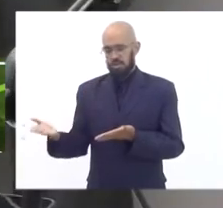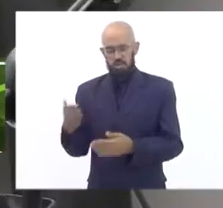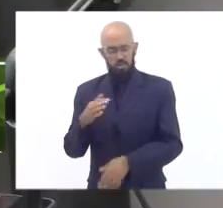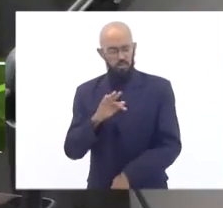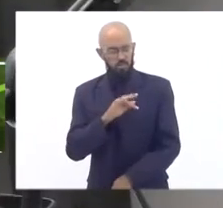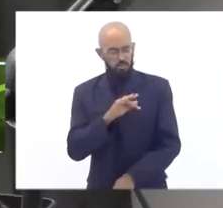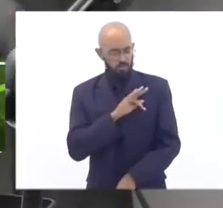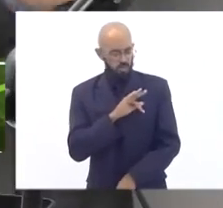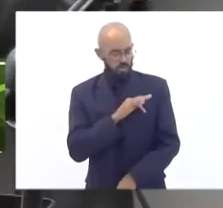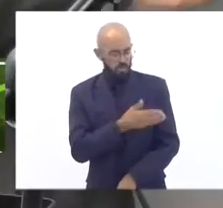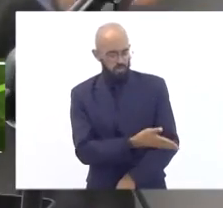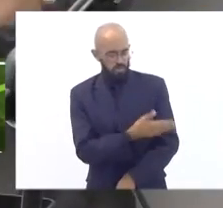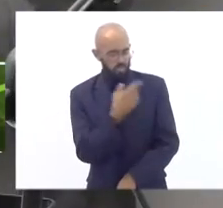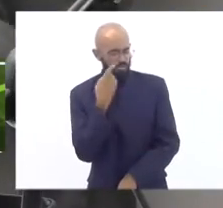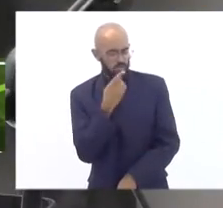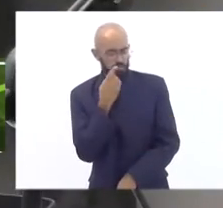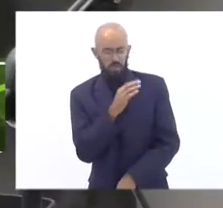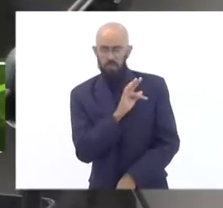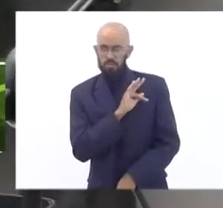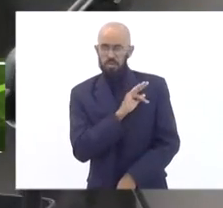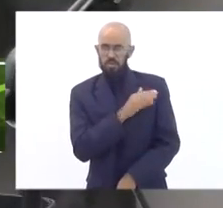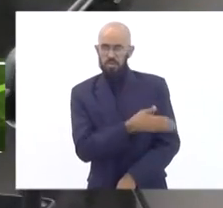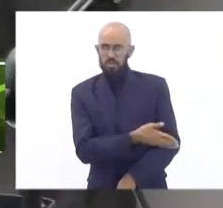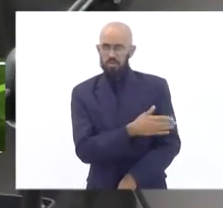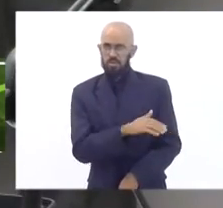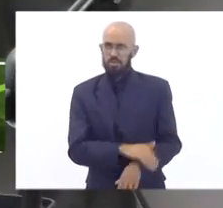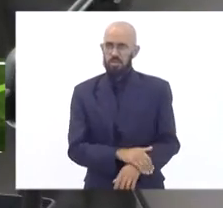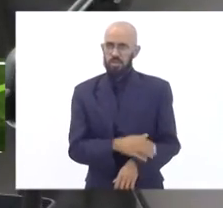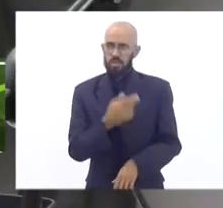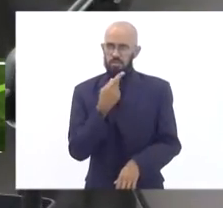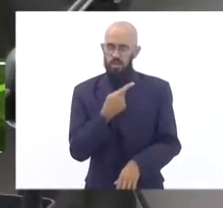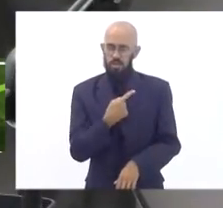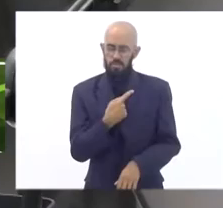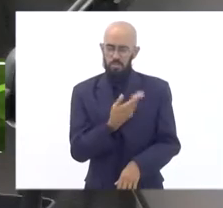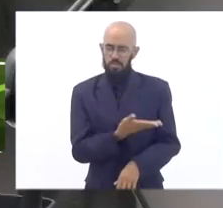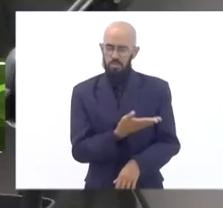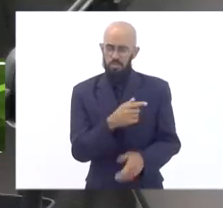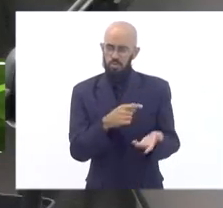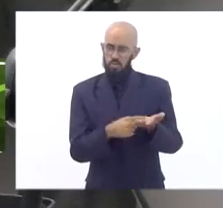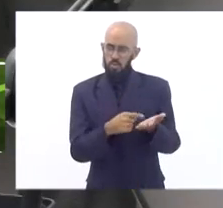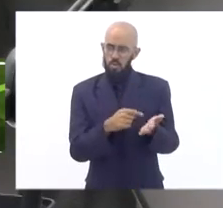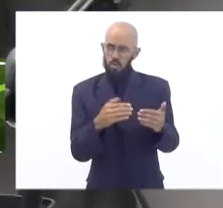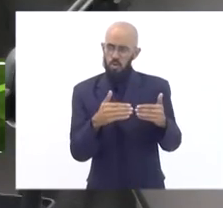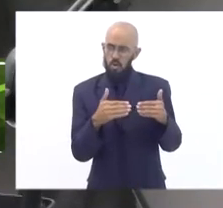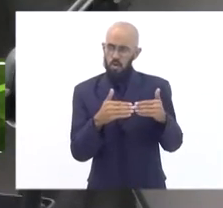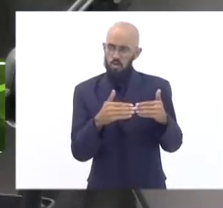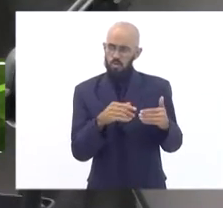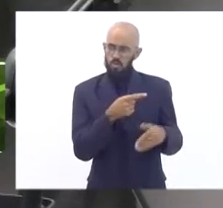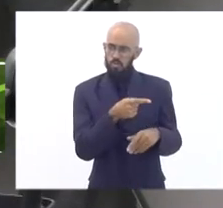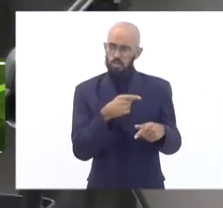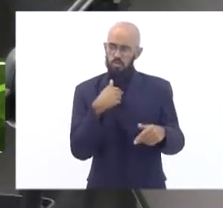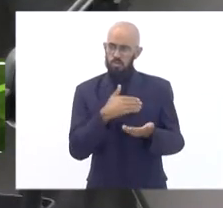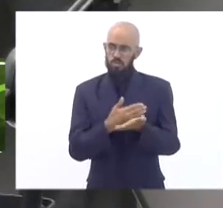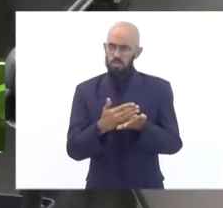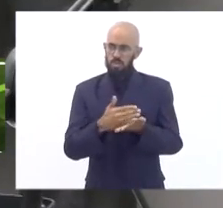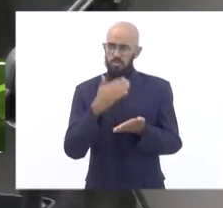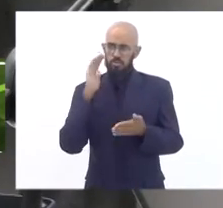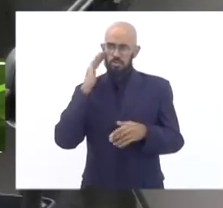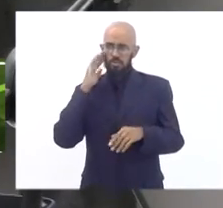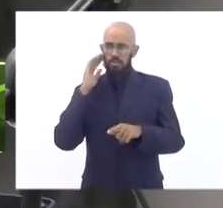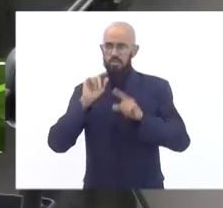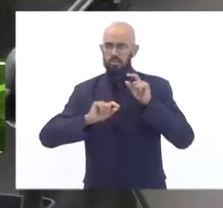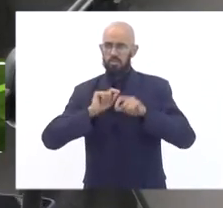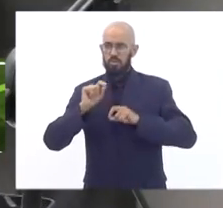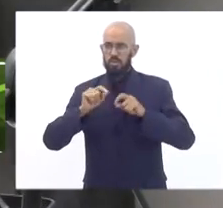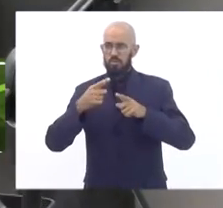Rocha, e ela afirmava isso, eu concordo, eu começo a entender